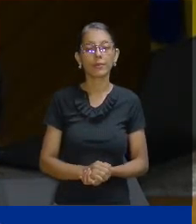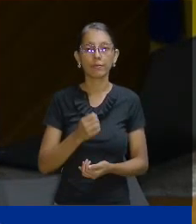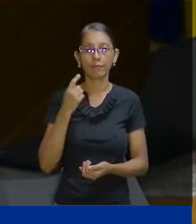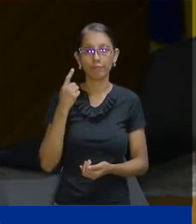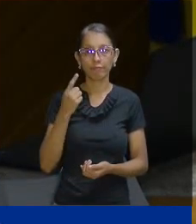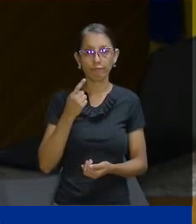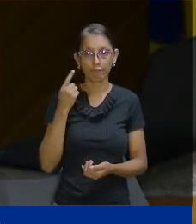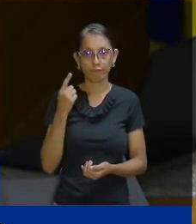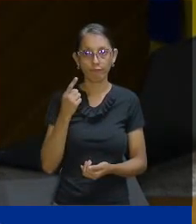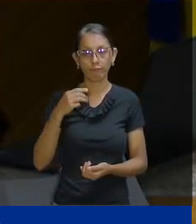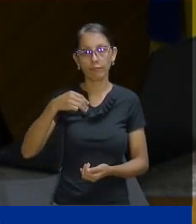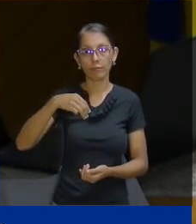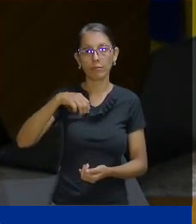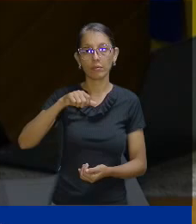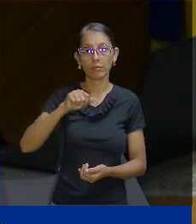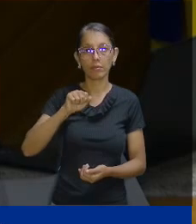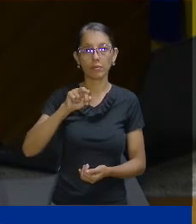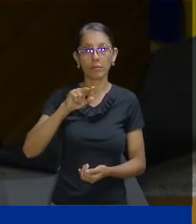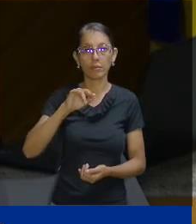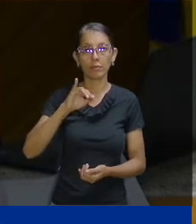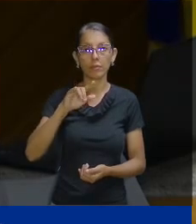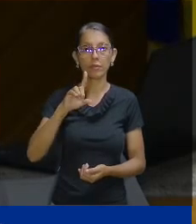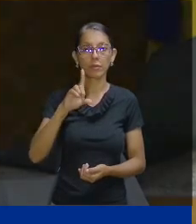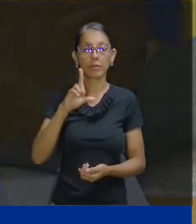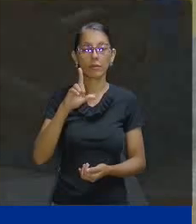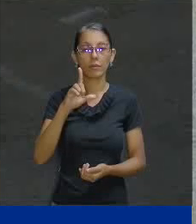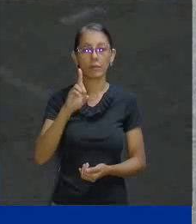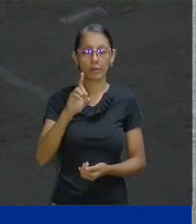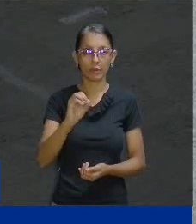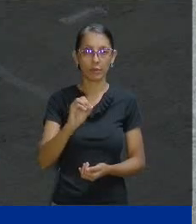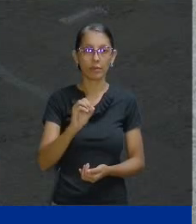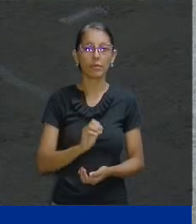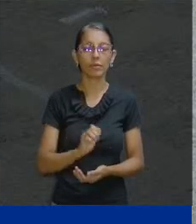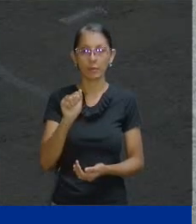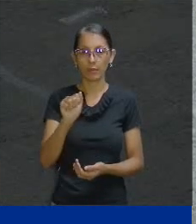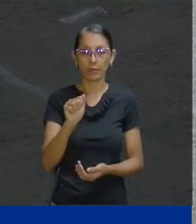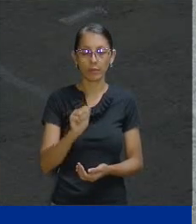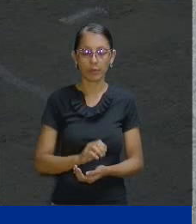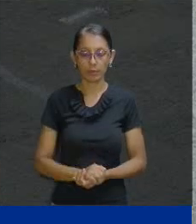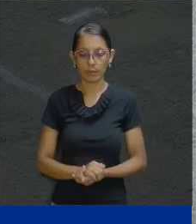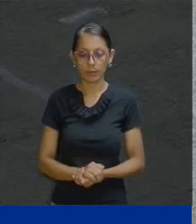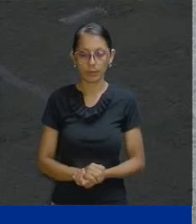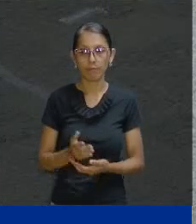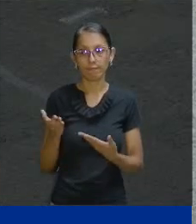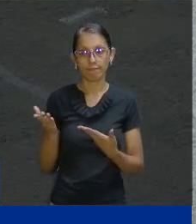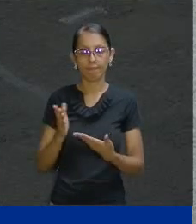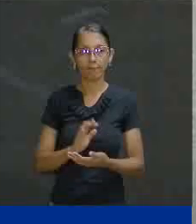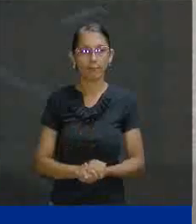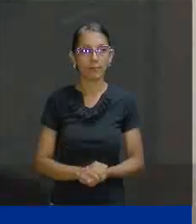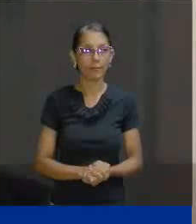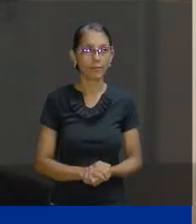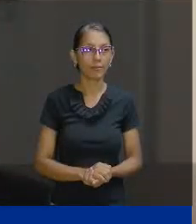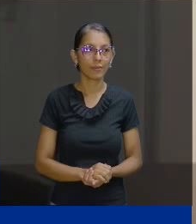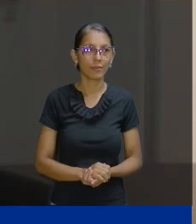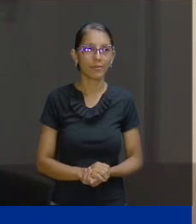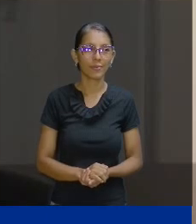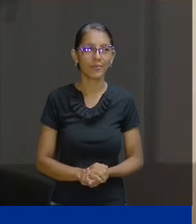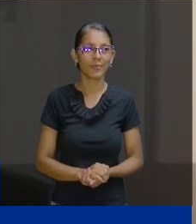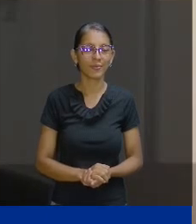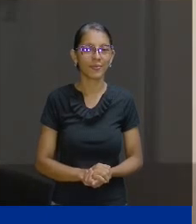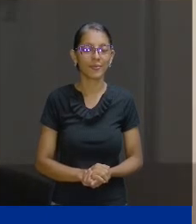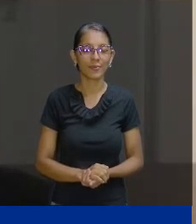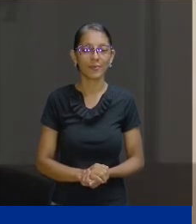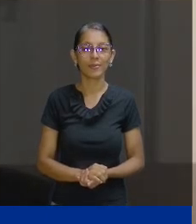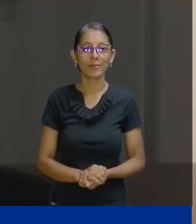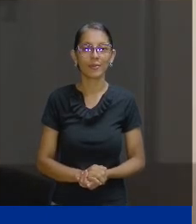para se manifestar no prazo regimental. Doutora Marilda Silveira está com a palavra.